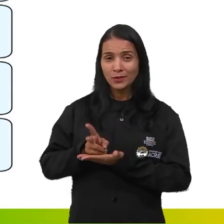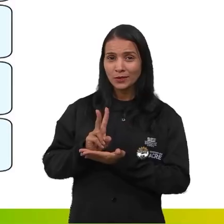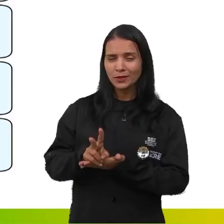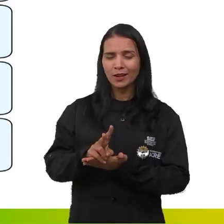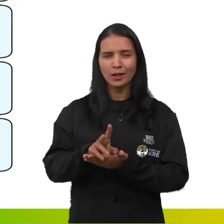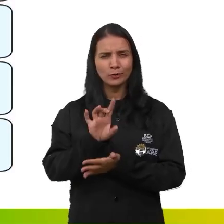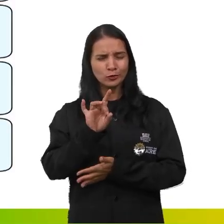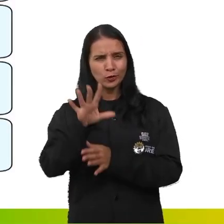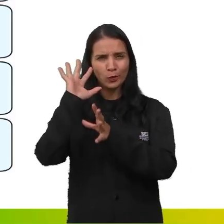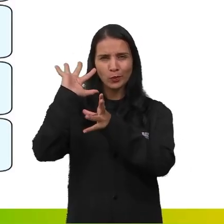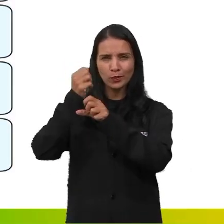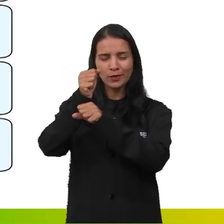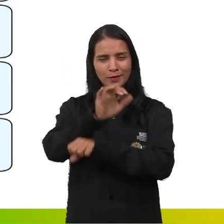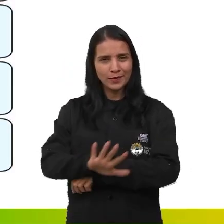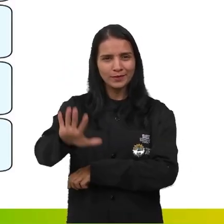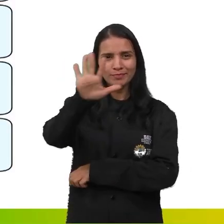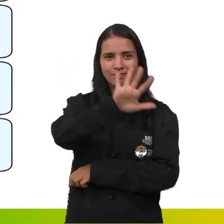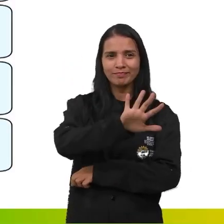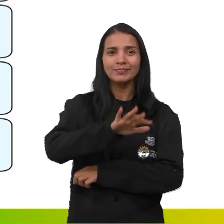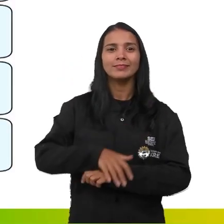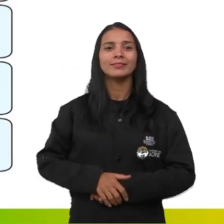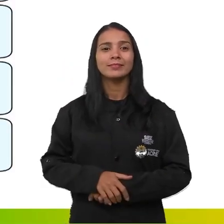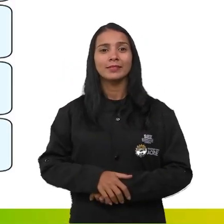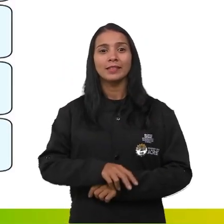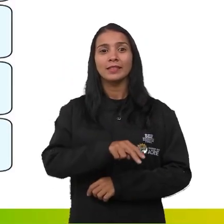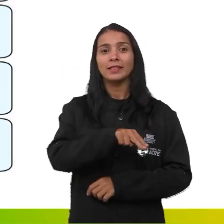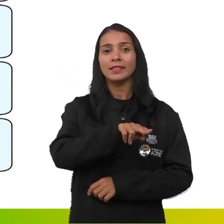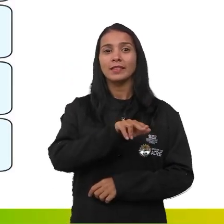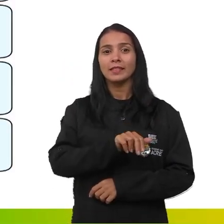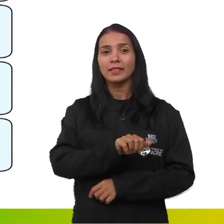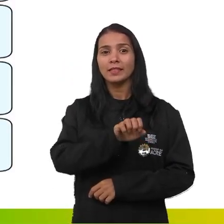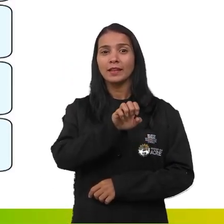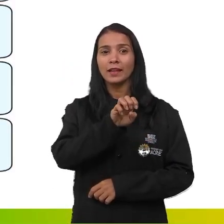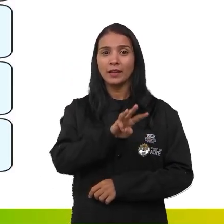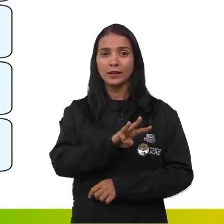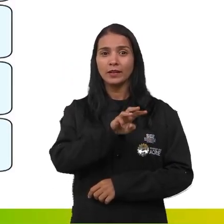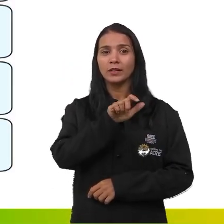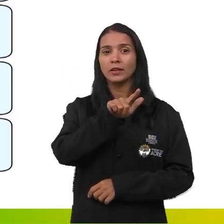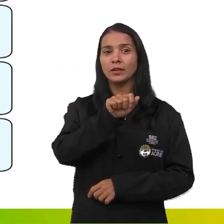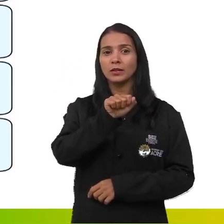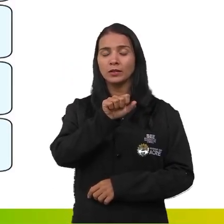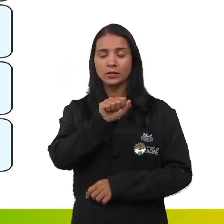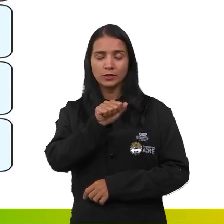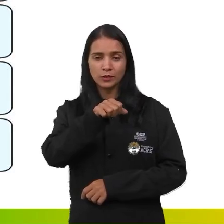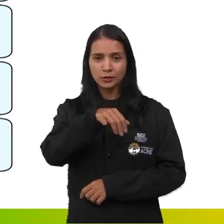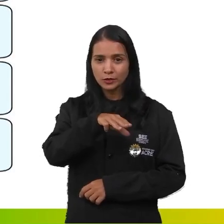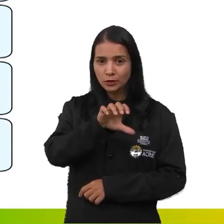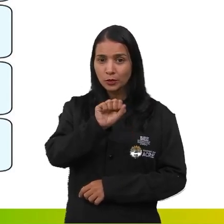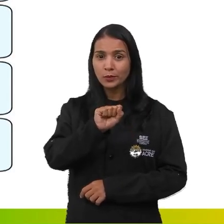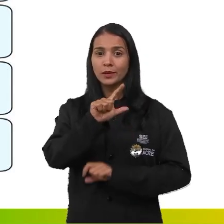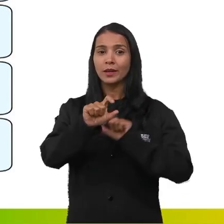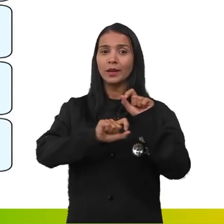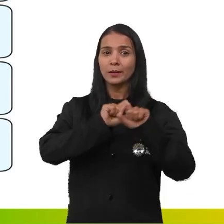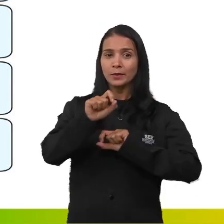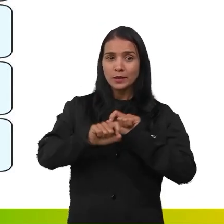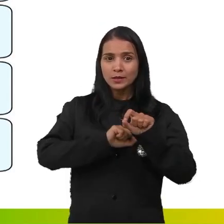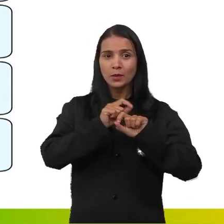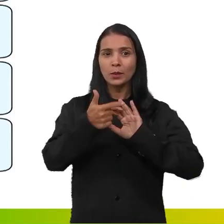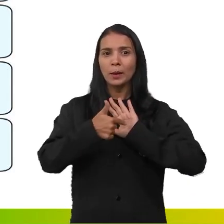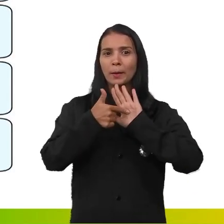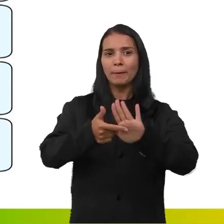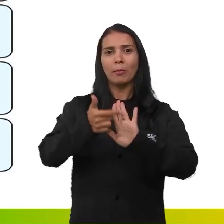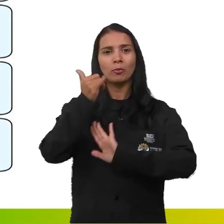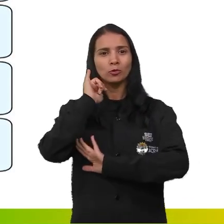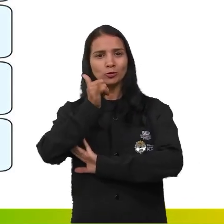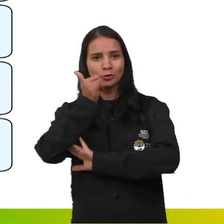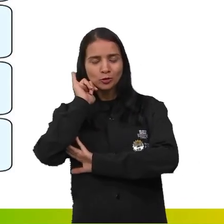nossa revisão geral. New Games, que são jogos que narram, exemplificam e problematizam eventos reais, unem jornalismo